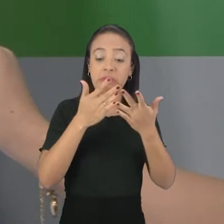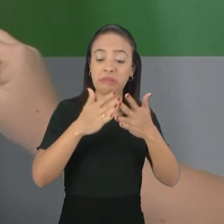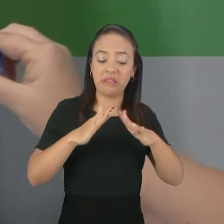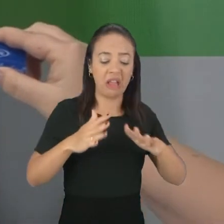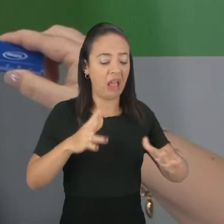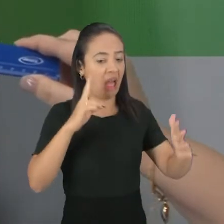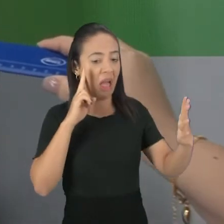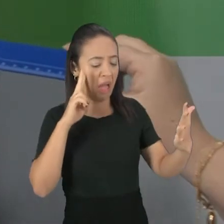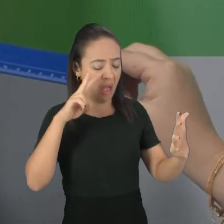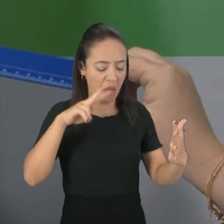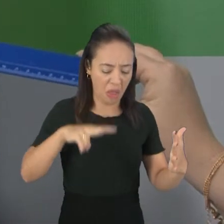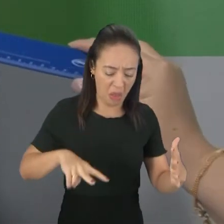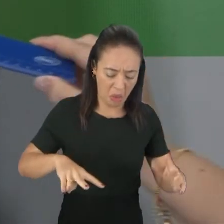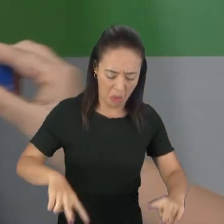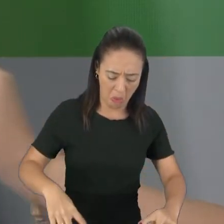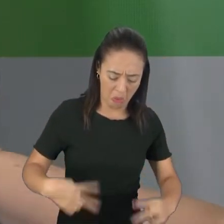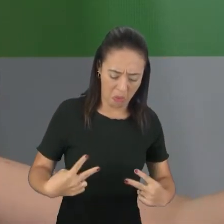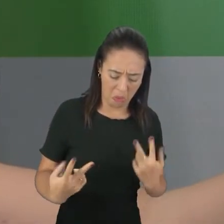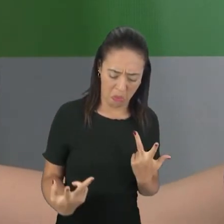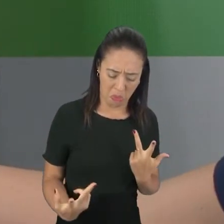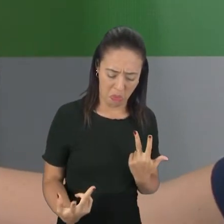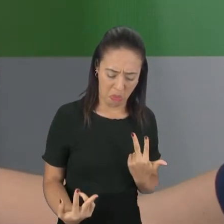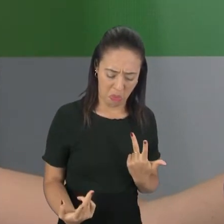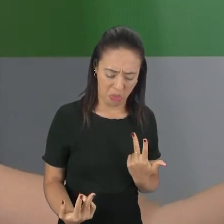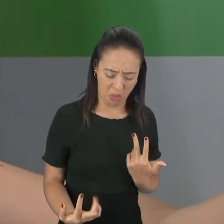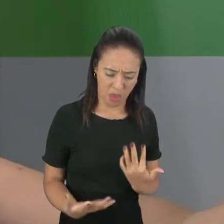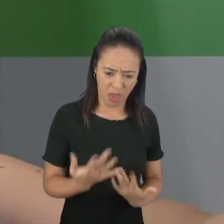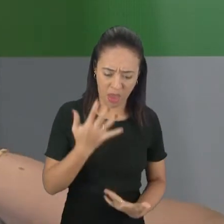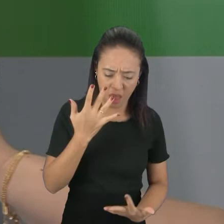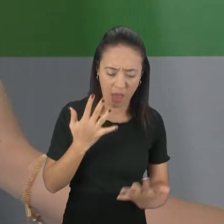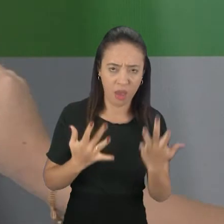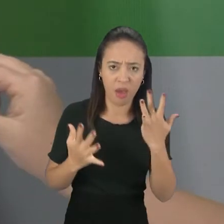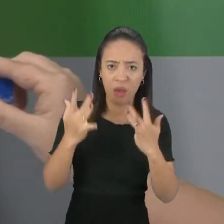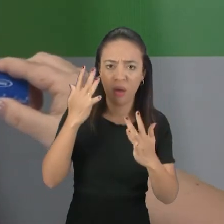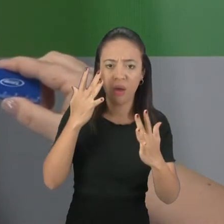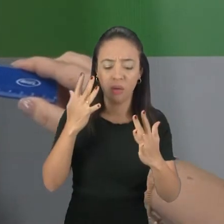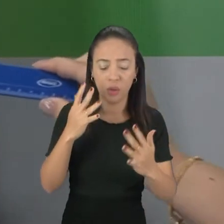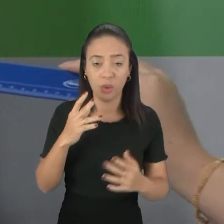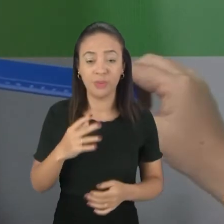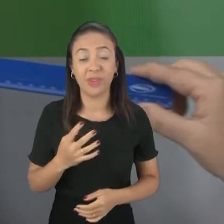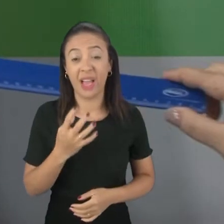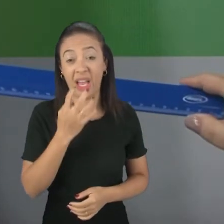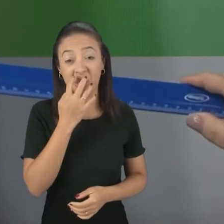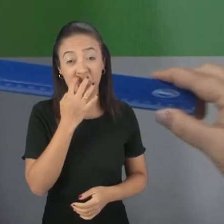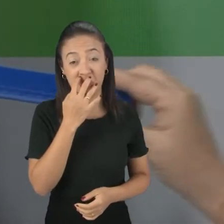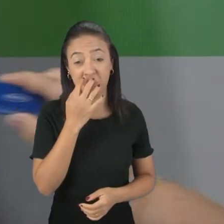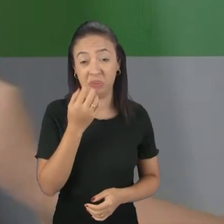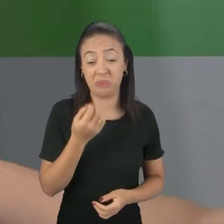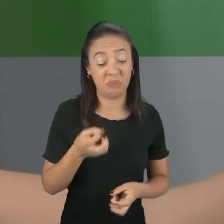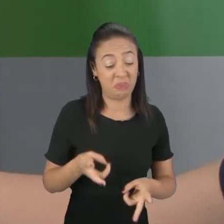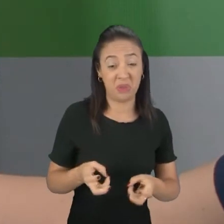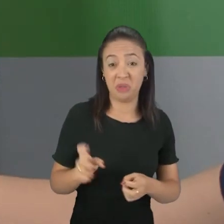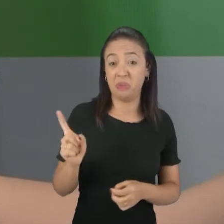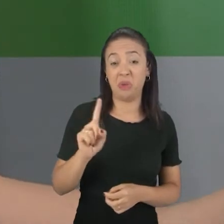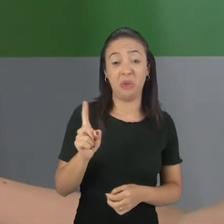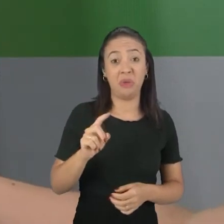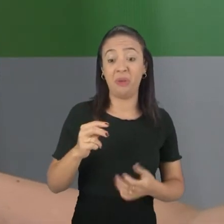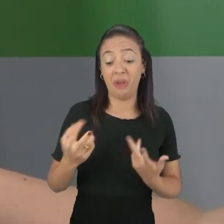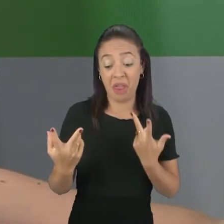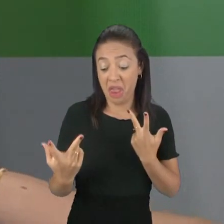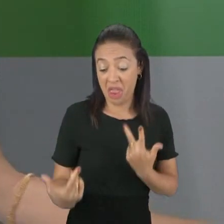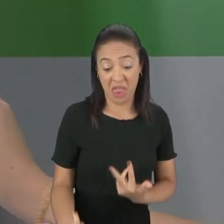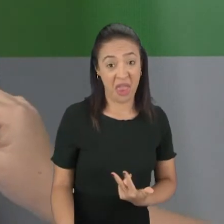seu próprio reflexo brilhando. O cão não se deu conta de que estava olhando para